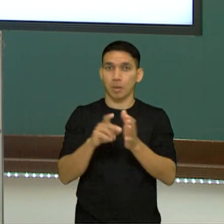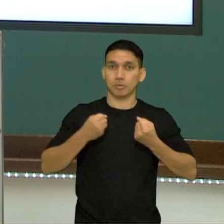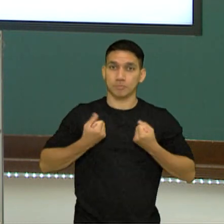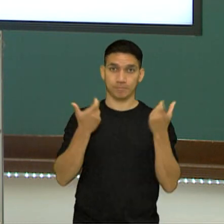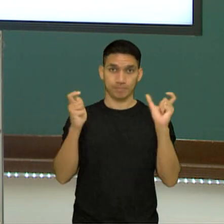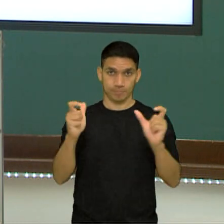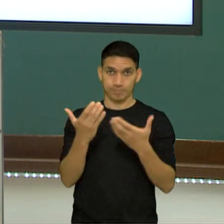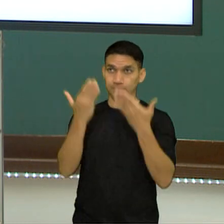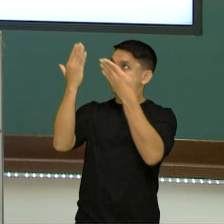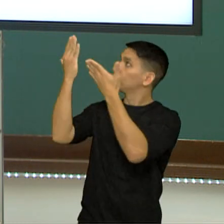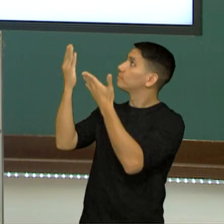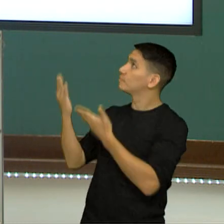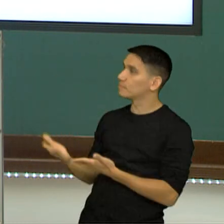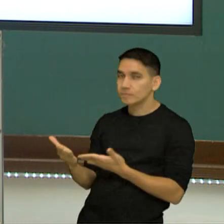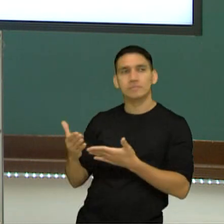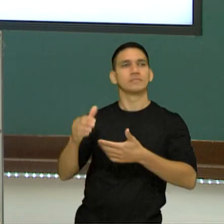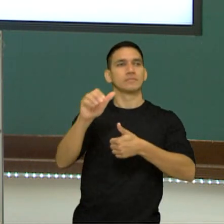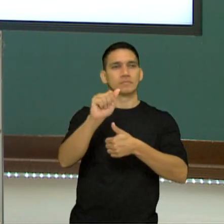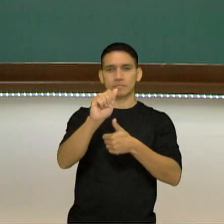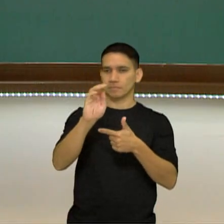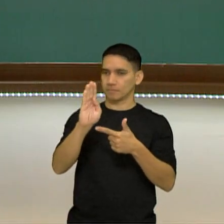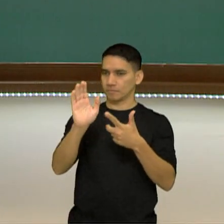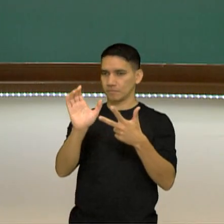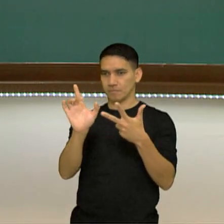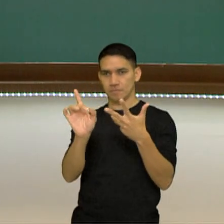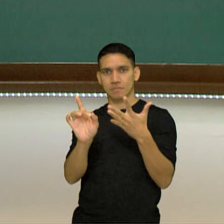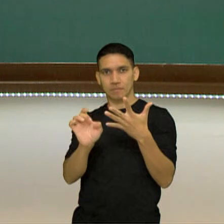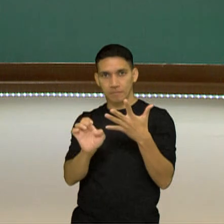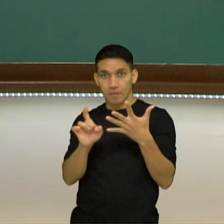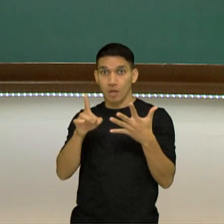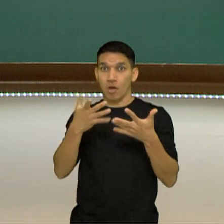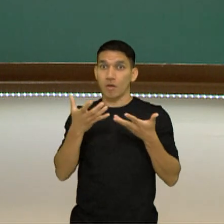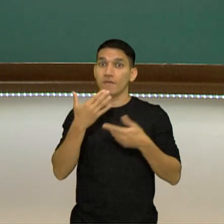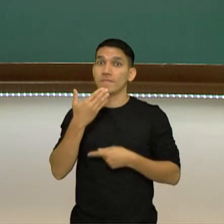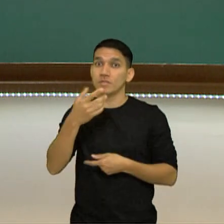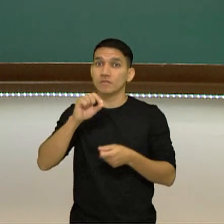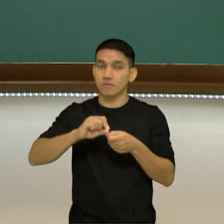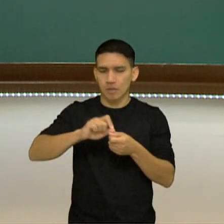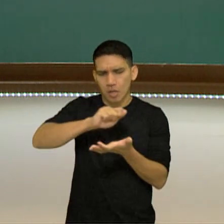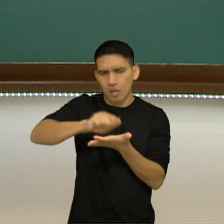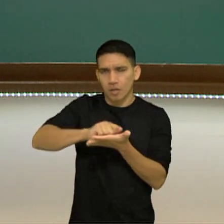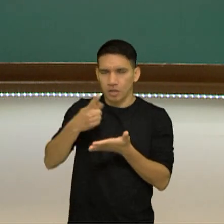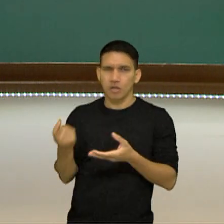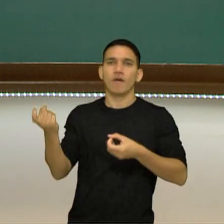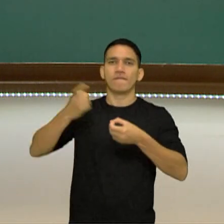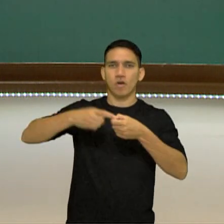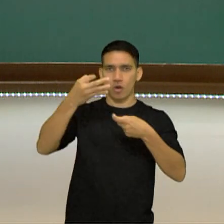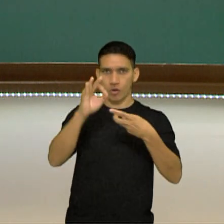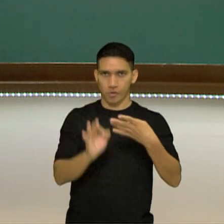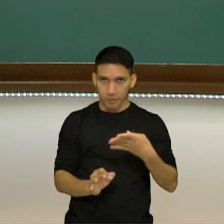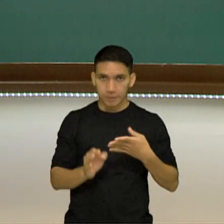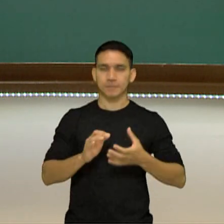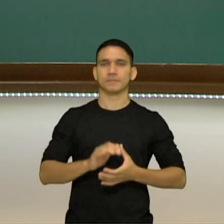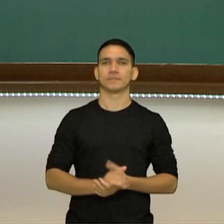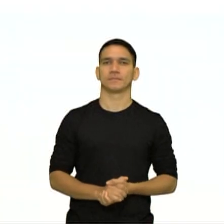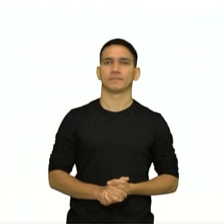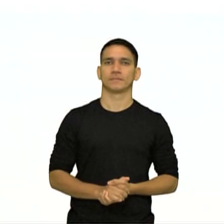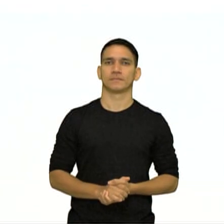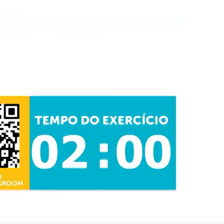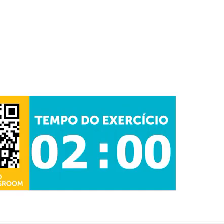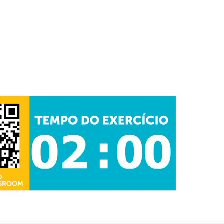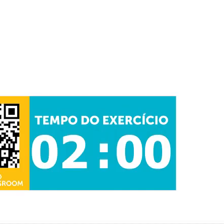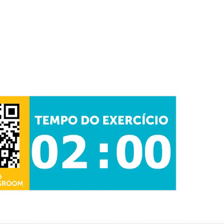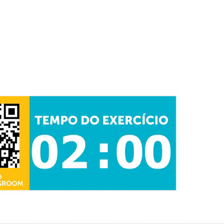monomios a seguir eu tenho L5 cálculos que eu quero que você faça bem direitinho no seu caderno e a gente já volta para fazer a